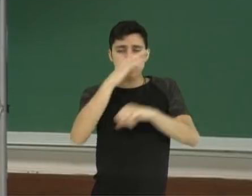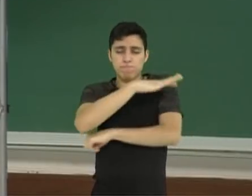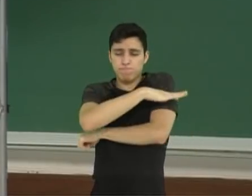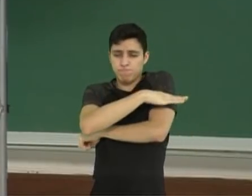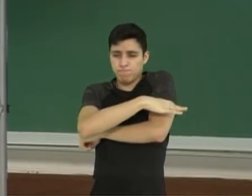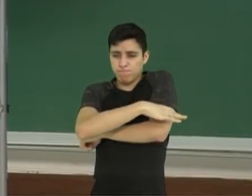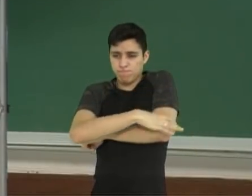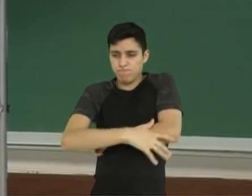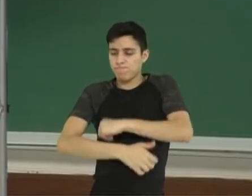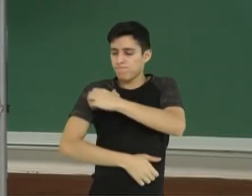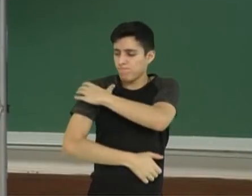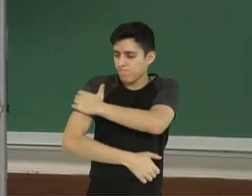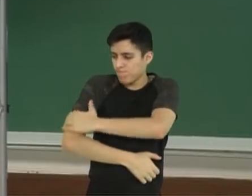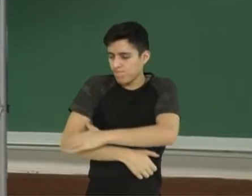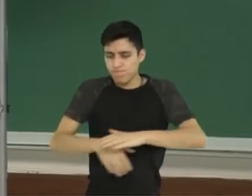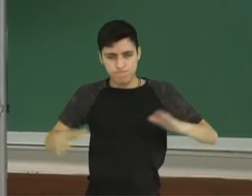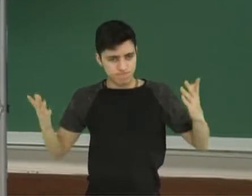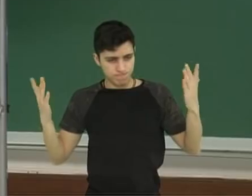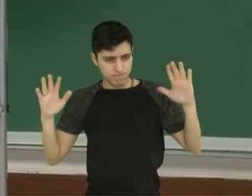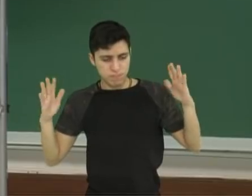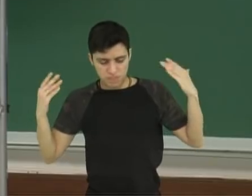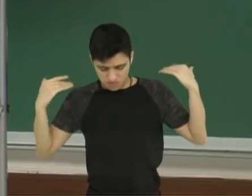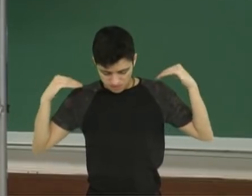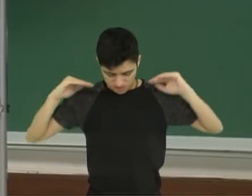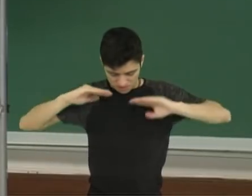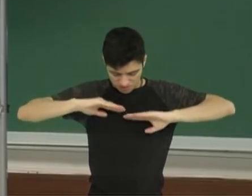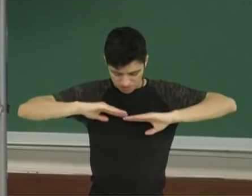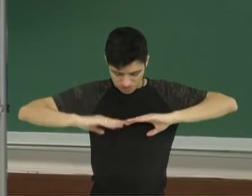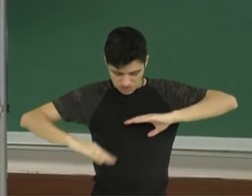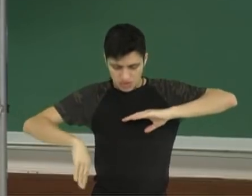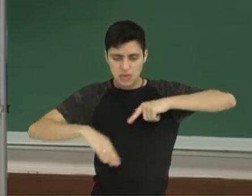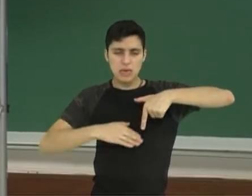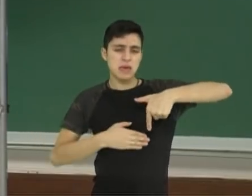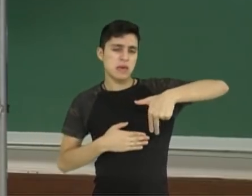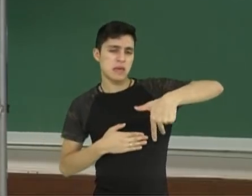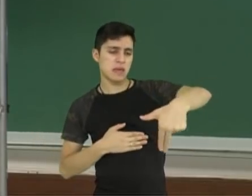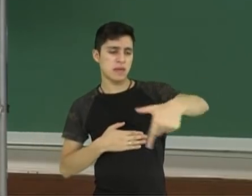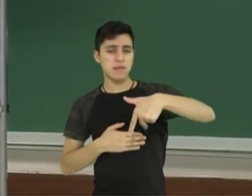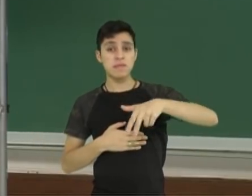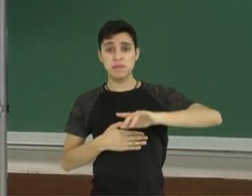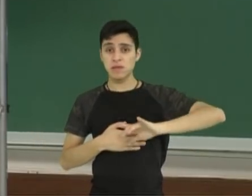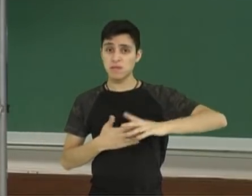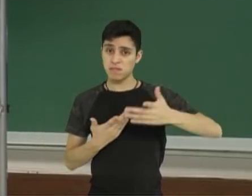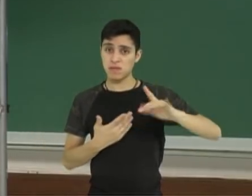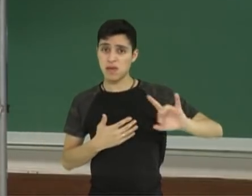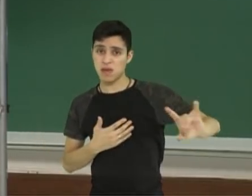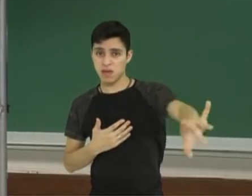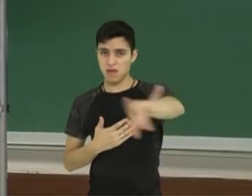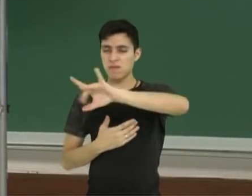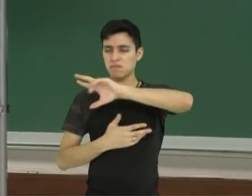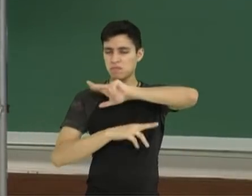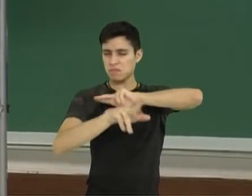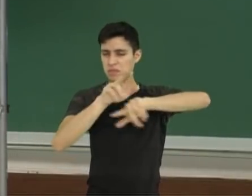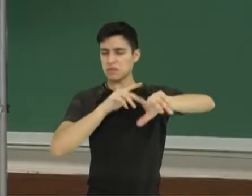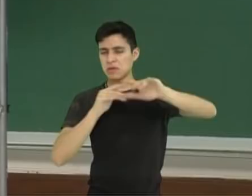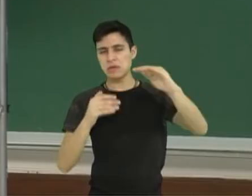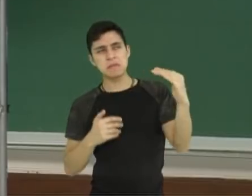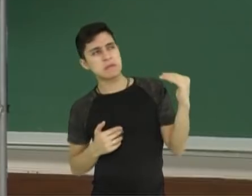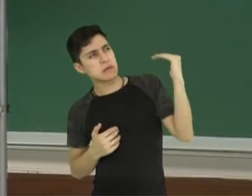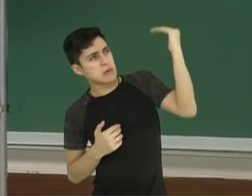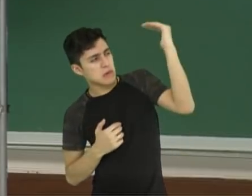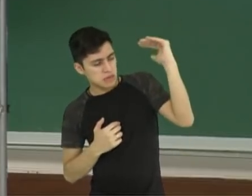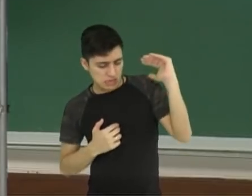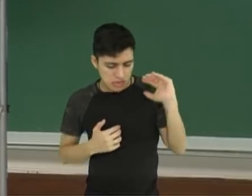membros superiores, as pernas, membros inferiores. E cada um de nós somos diferentes. Mais altos, mais baixos,